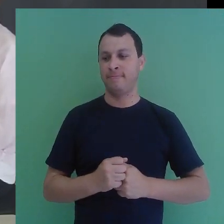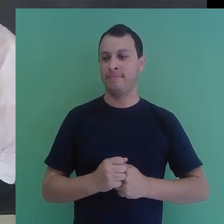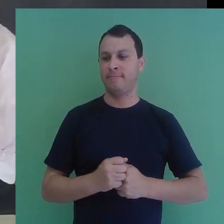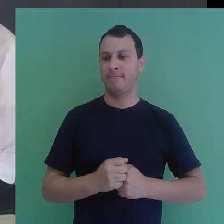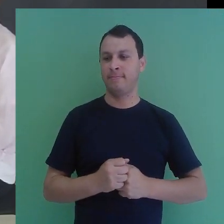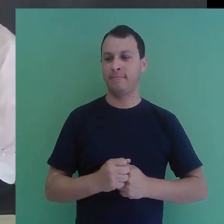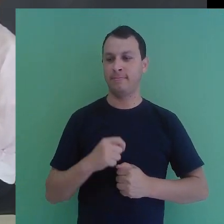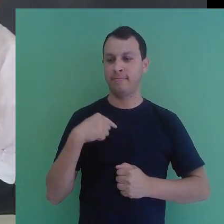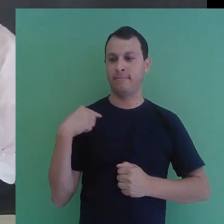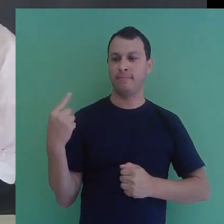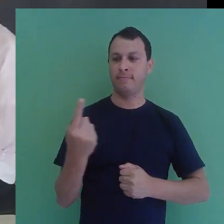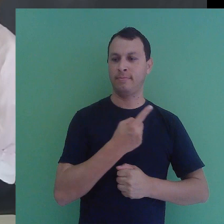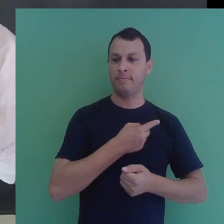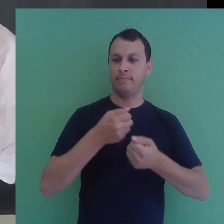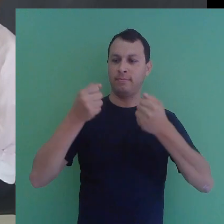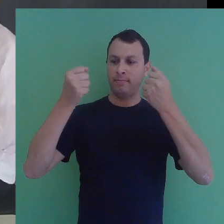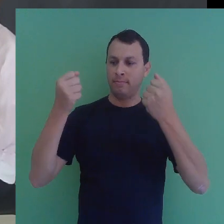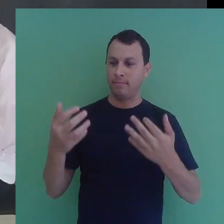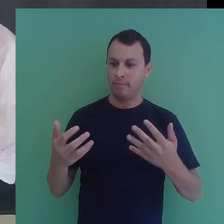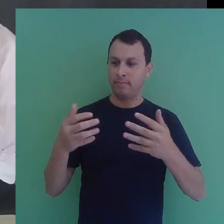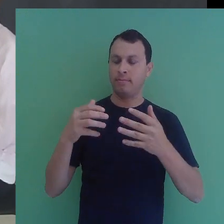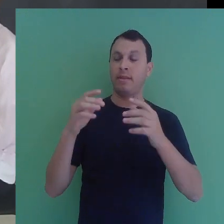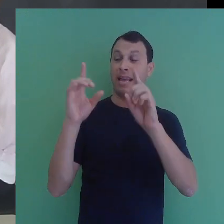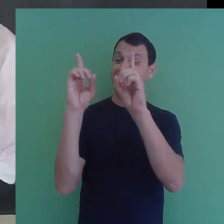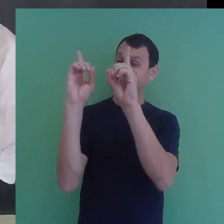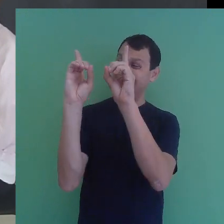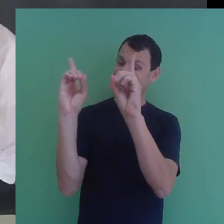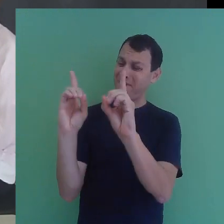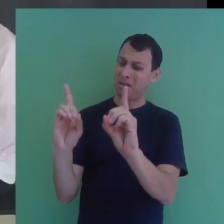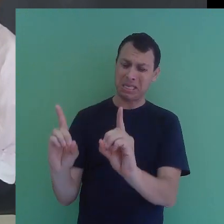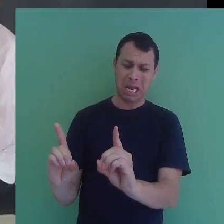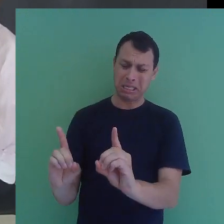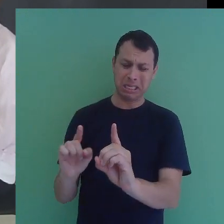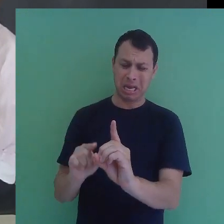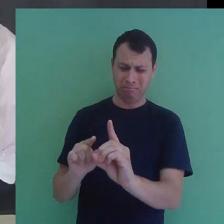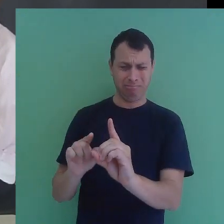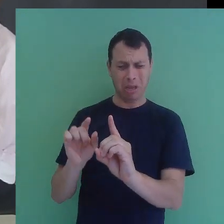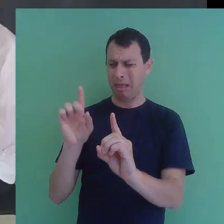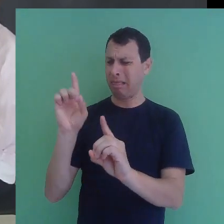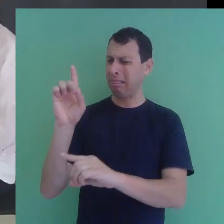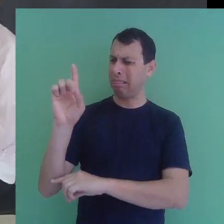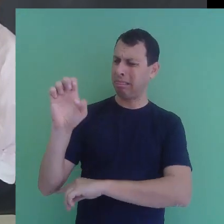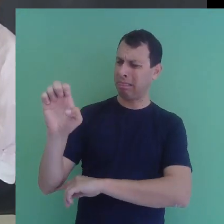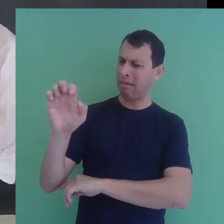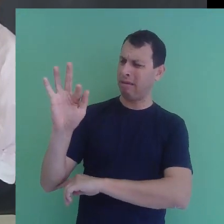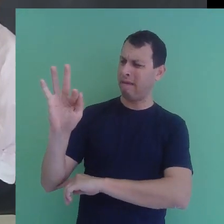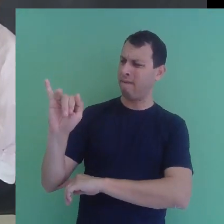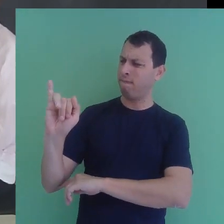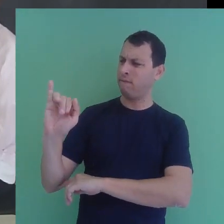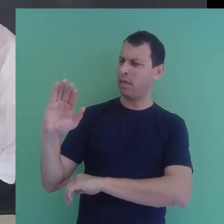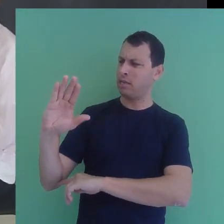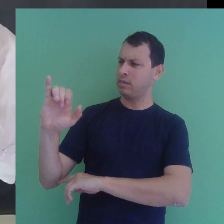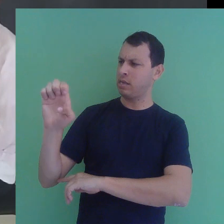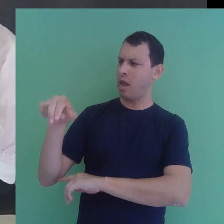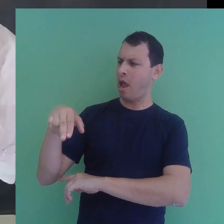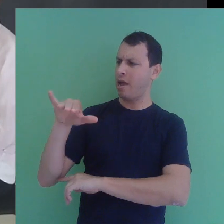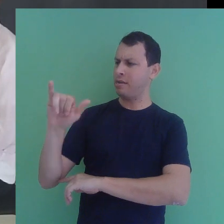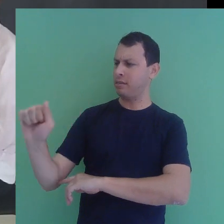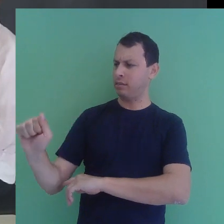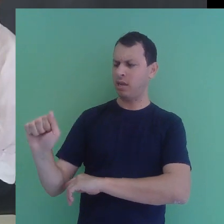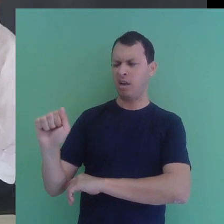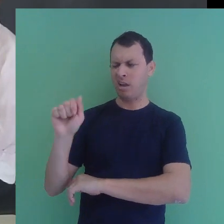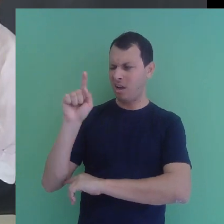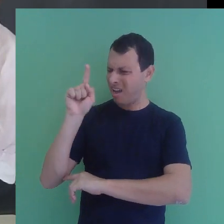breve, fala desse tipo de coisa, né? Que é a deficiência. Pessoa com deficiência, não é ela que é deficiente. Deficiente é a sociedade